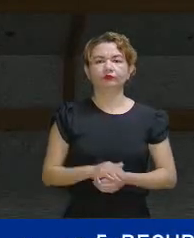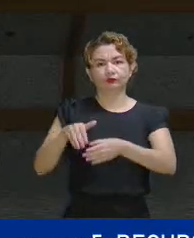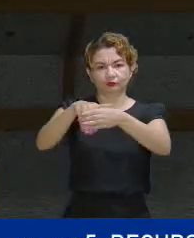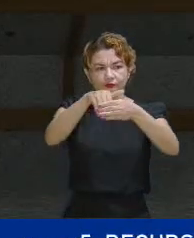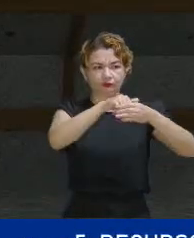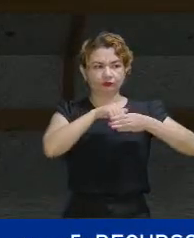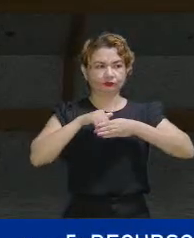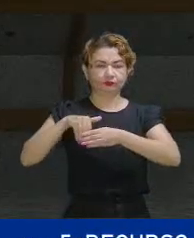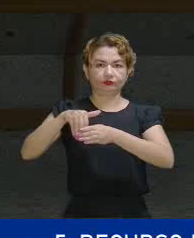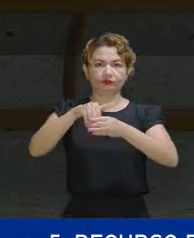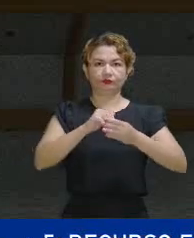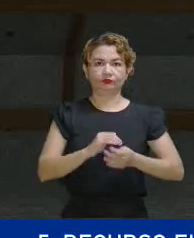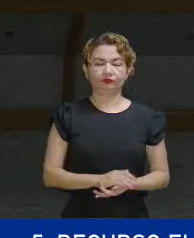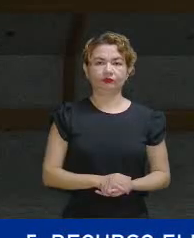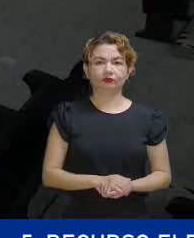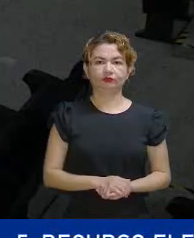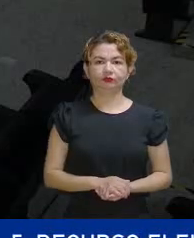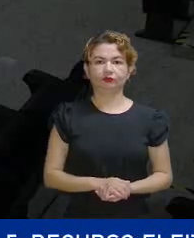por unanimidade,